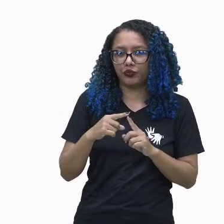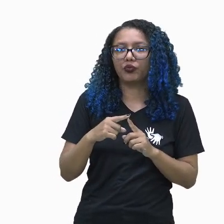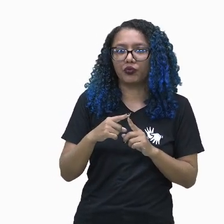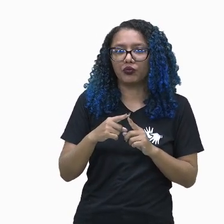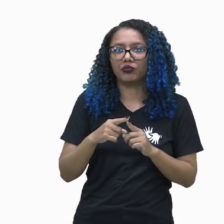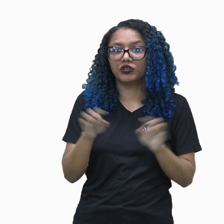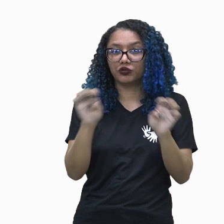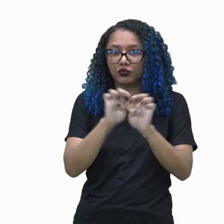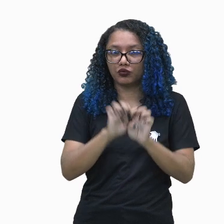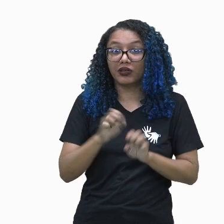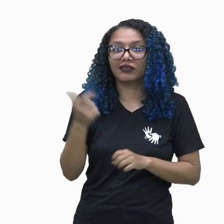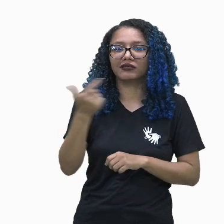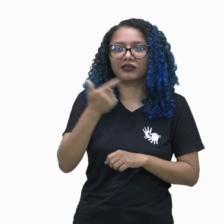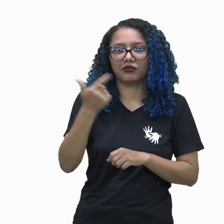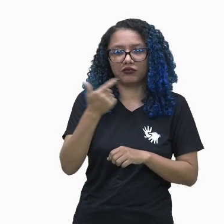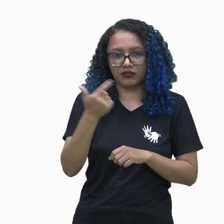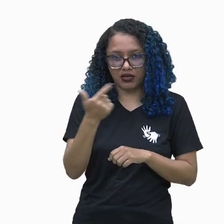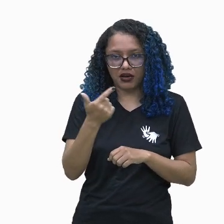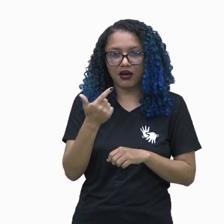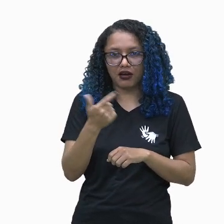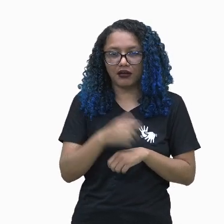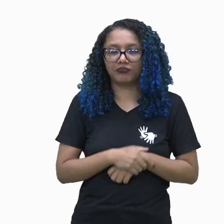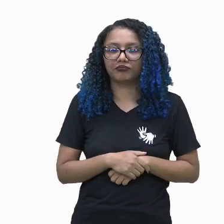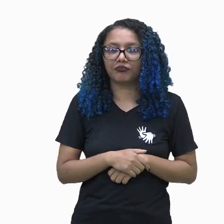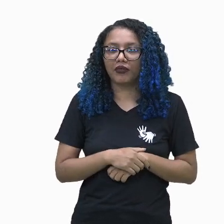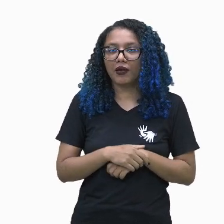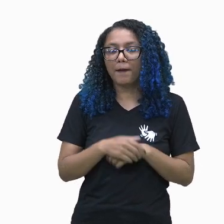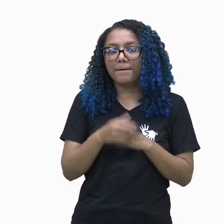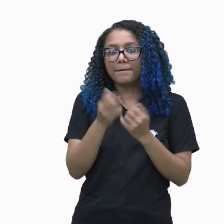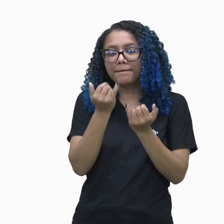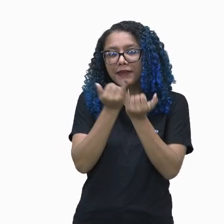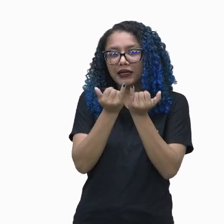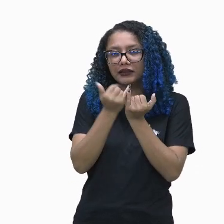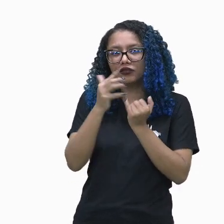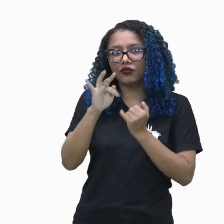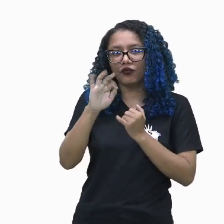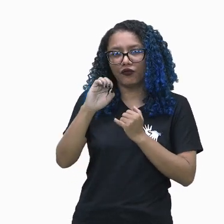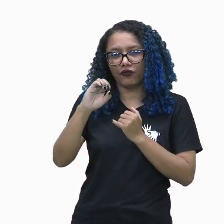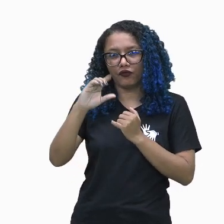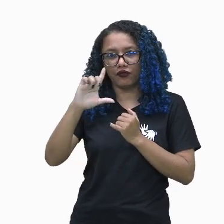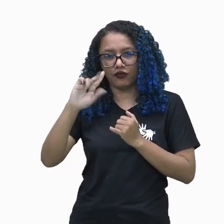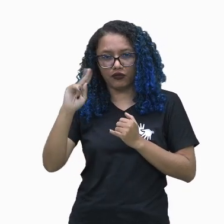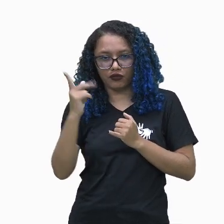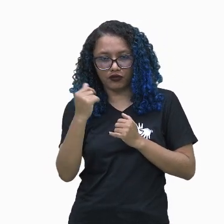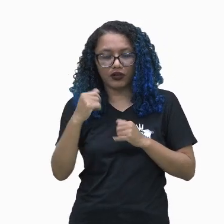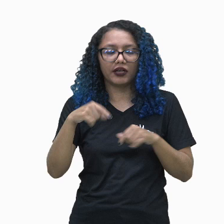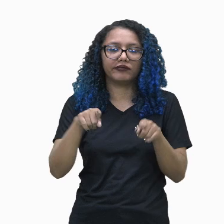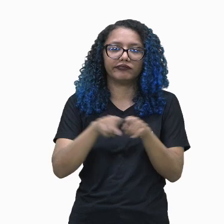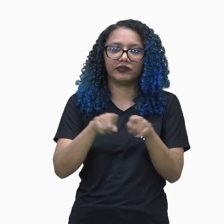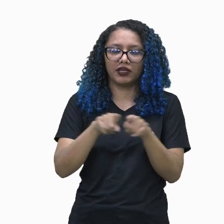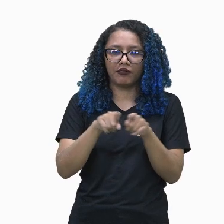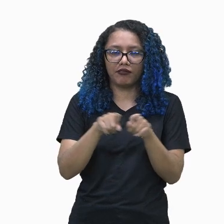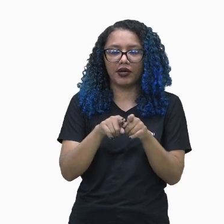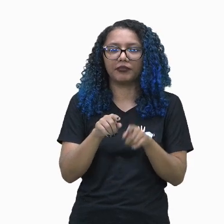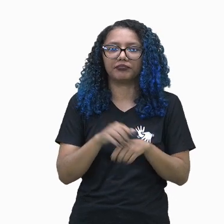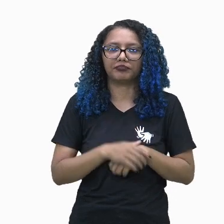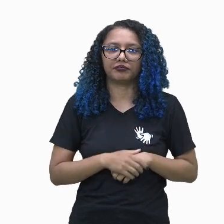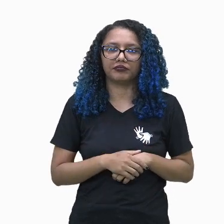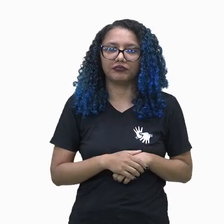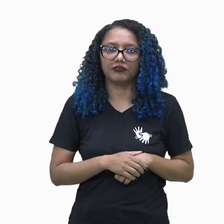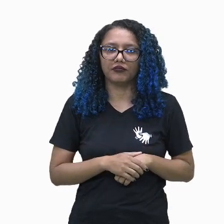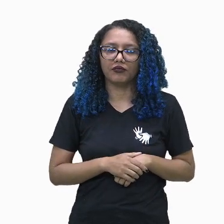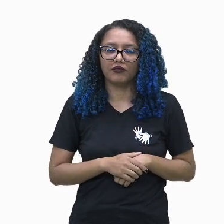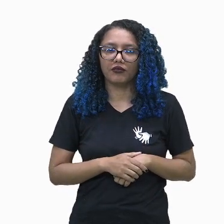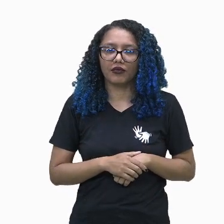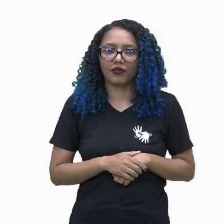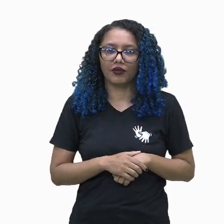de folha, formada por ligações de hidrogênio também entre segmentos adjacentes da cadeia.